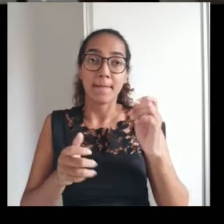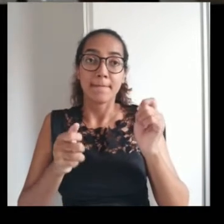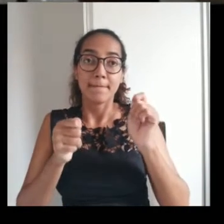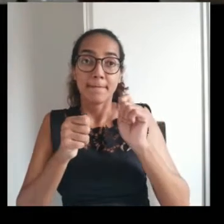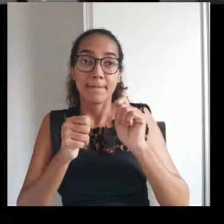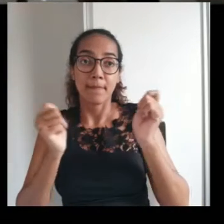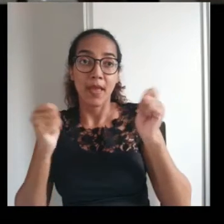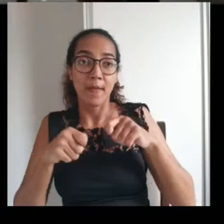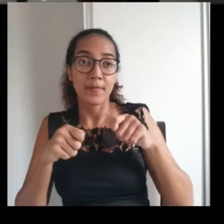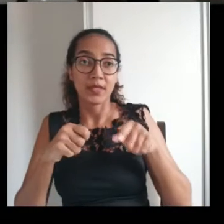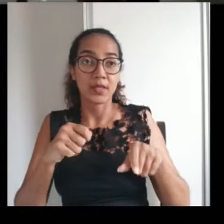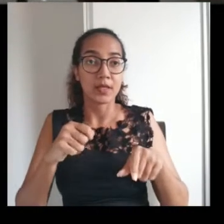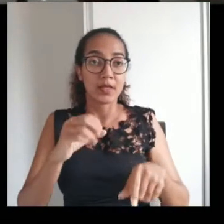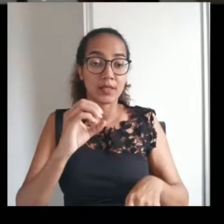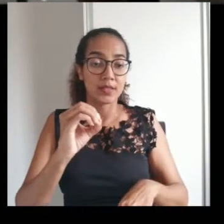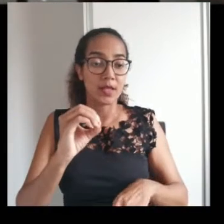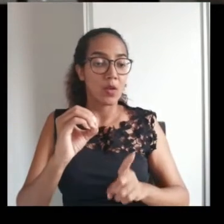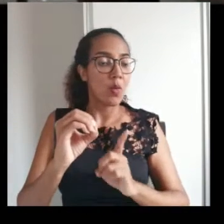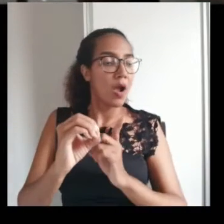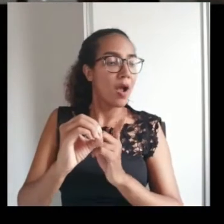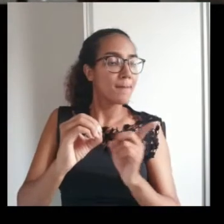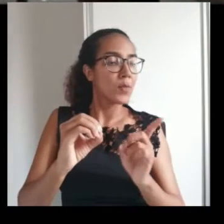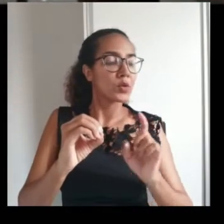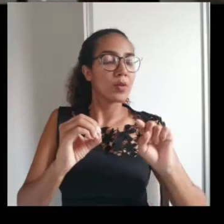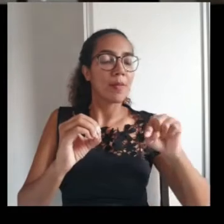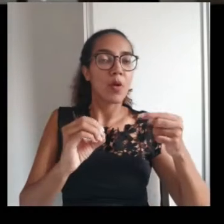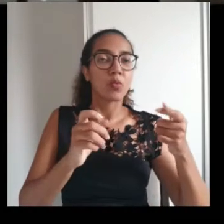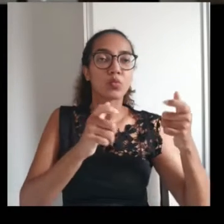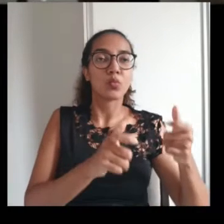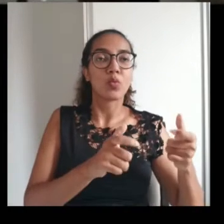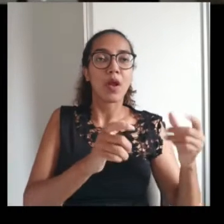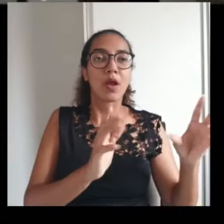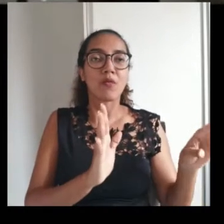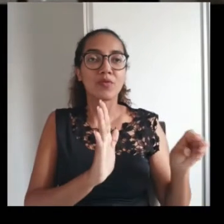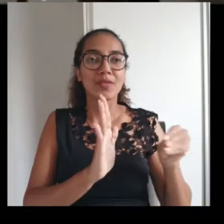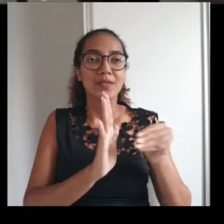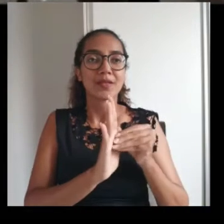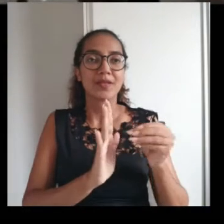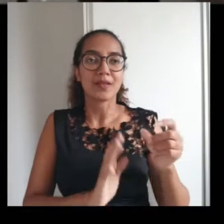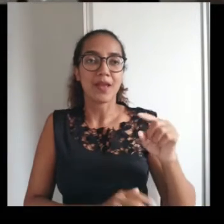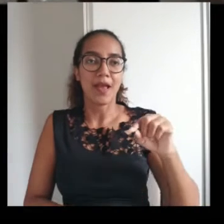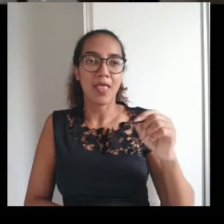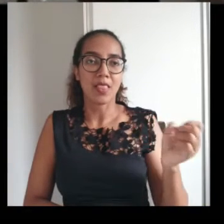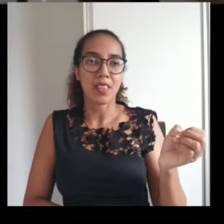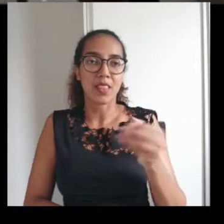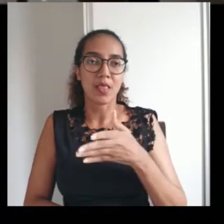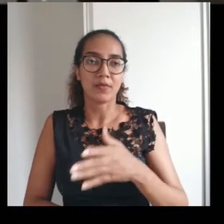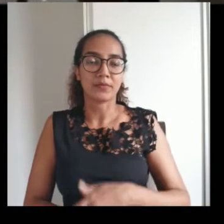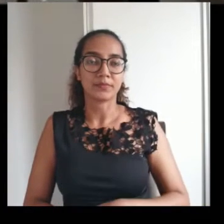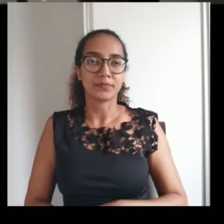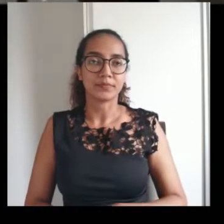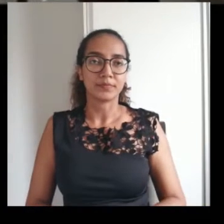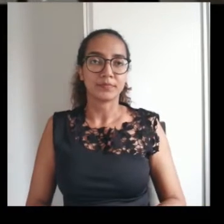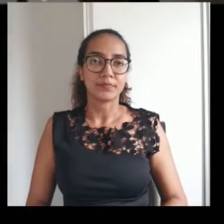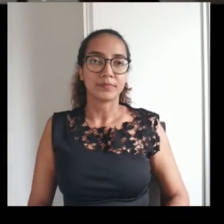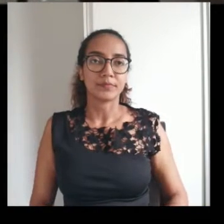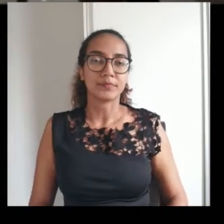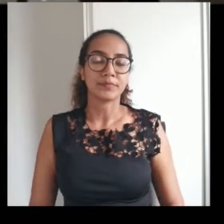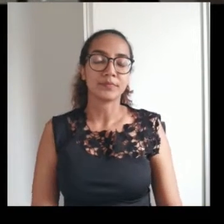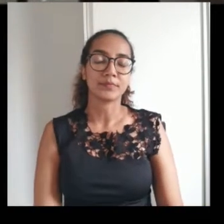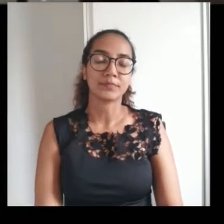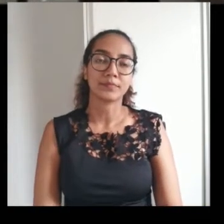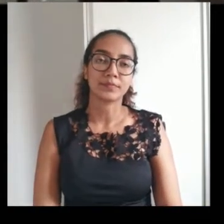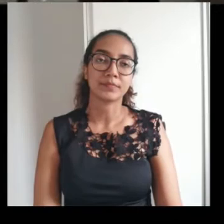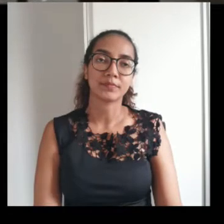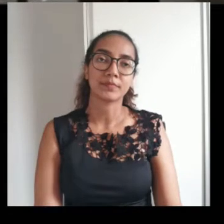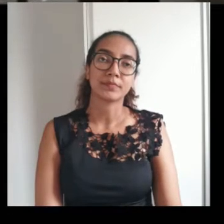passei na conta C. Então, a posição 0 vai ficar aqui apontando para o objeto C, que é o objeto que eu acabei de receber, certo?